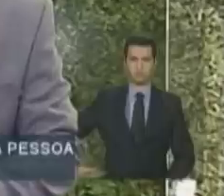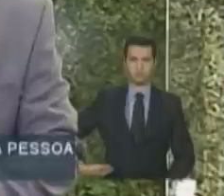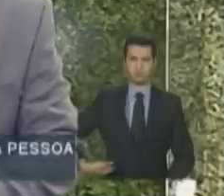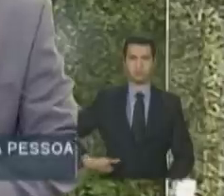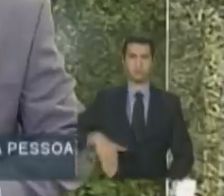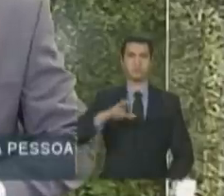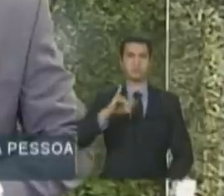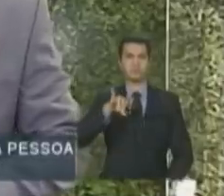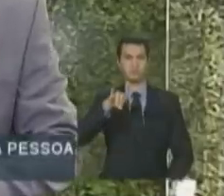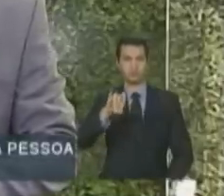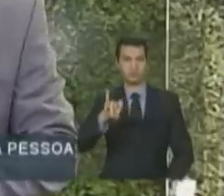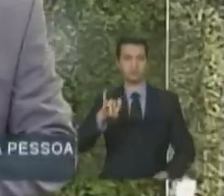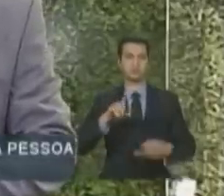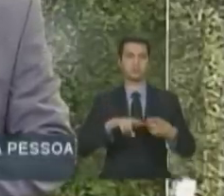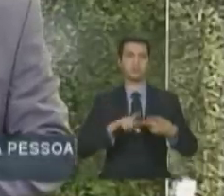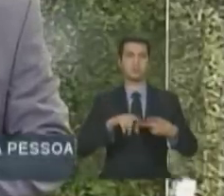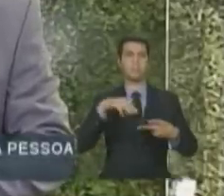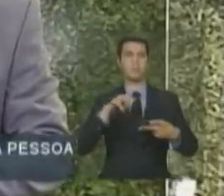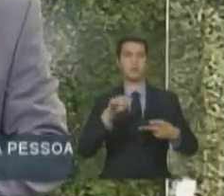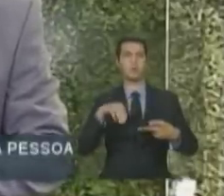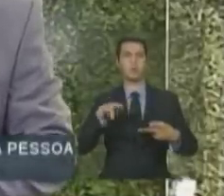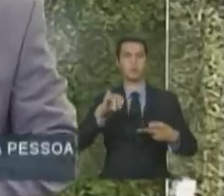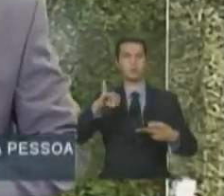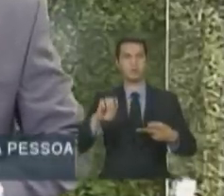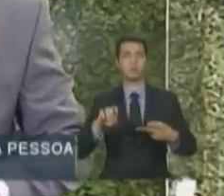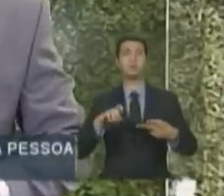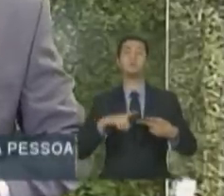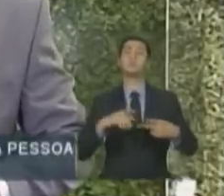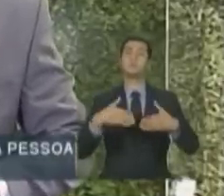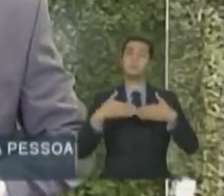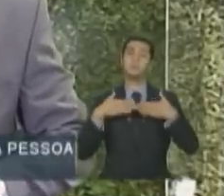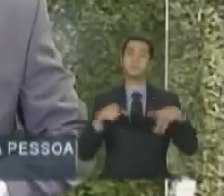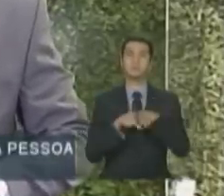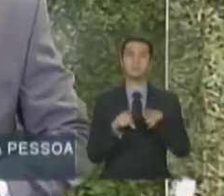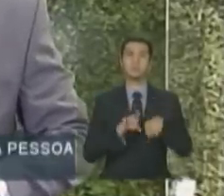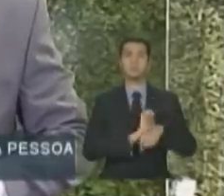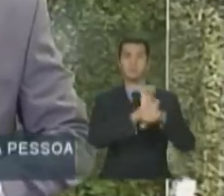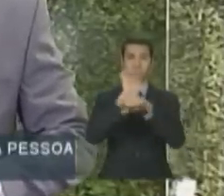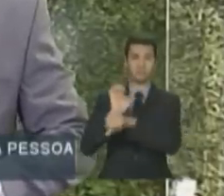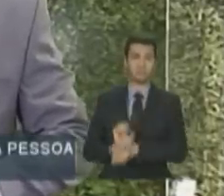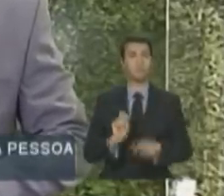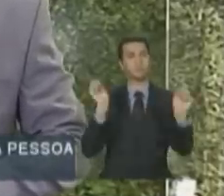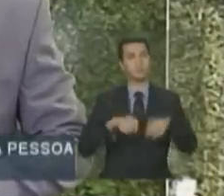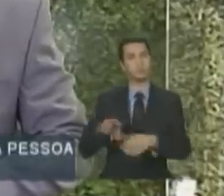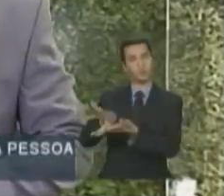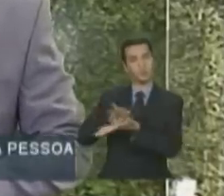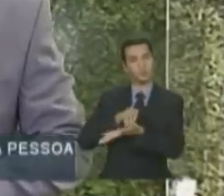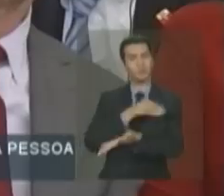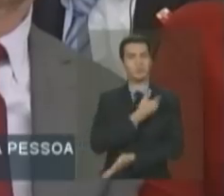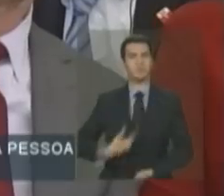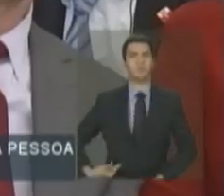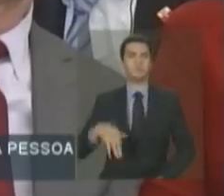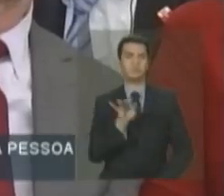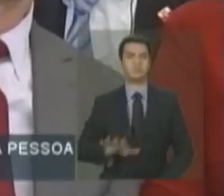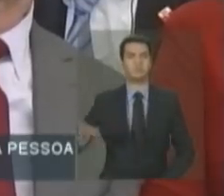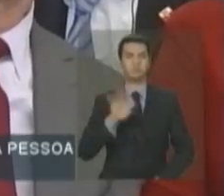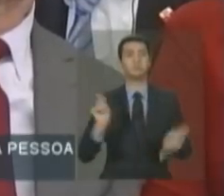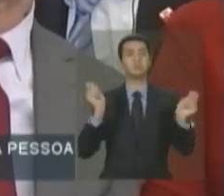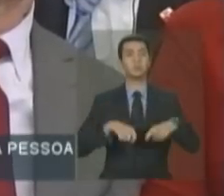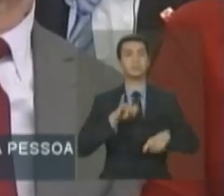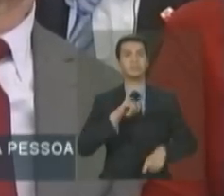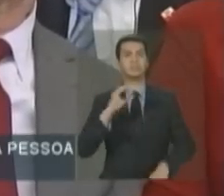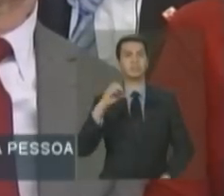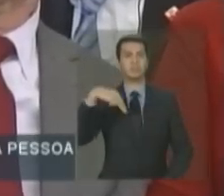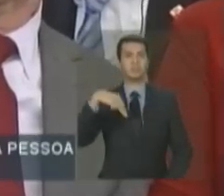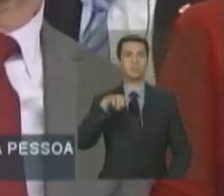governador Cid Gomes, para que os estados também possam seguir o exemplo do governo federal e desonerar o ICMS desses produtos